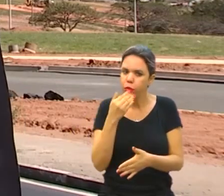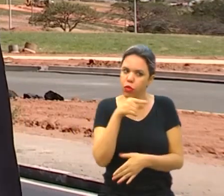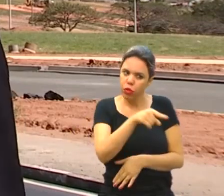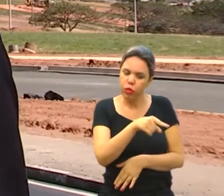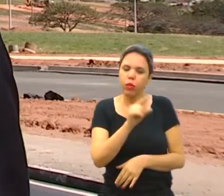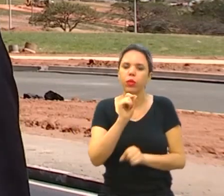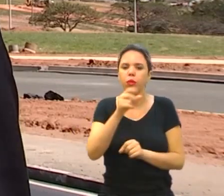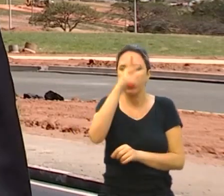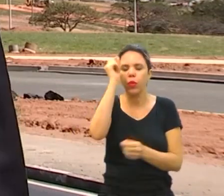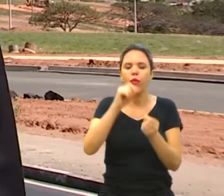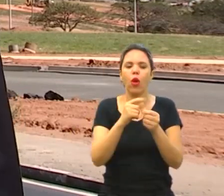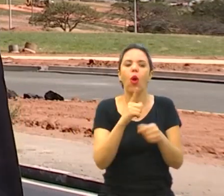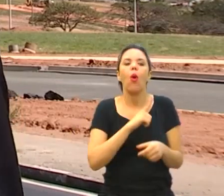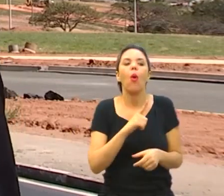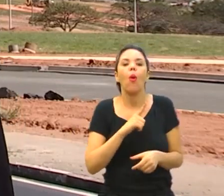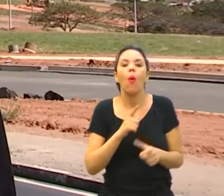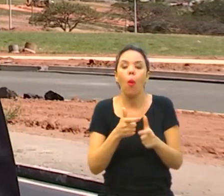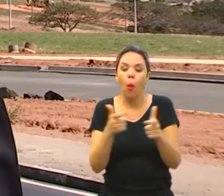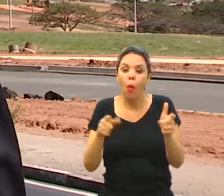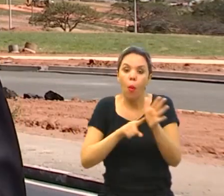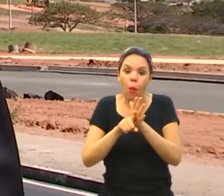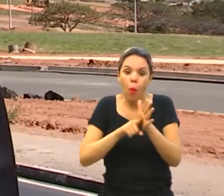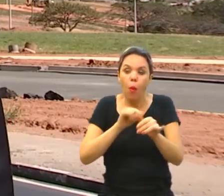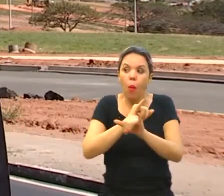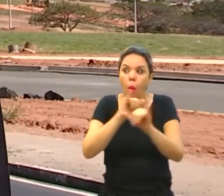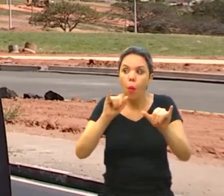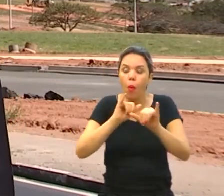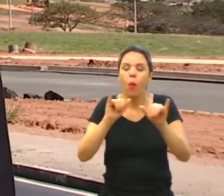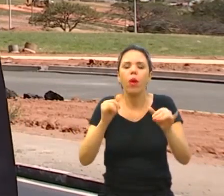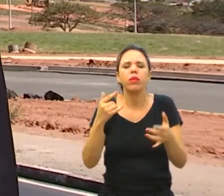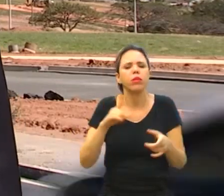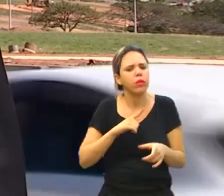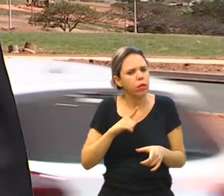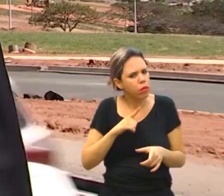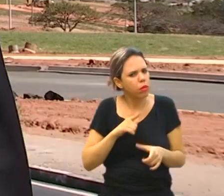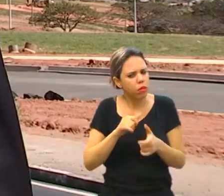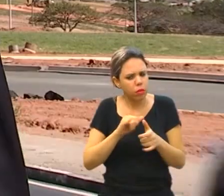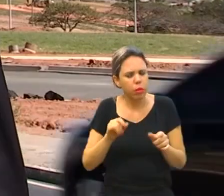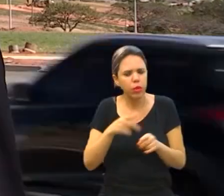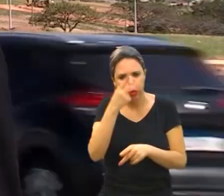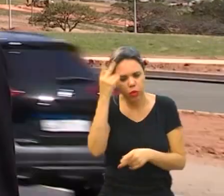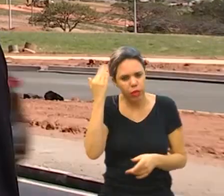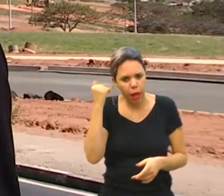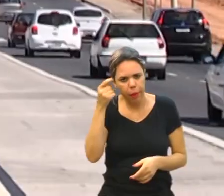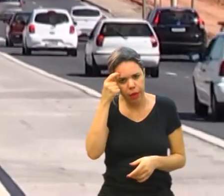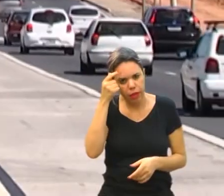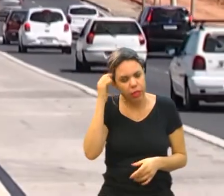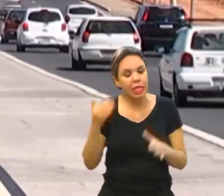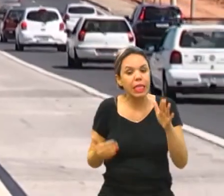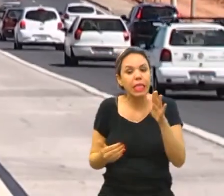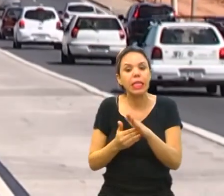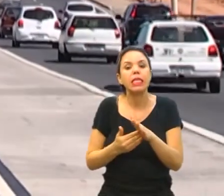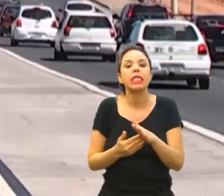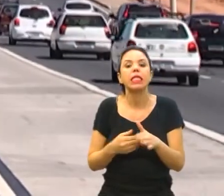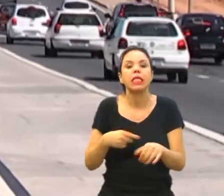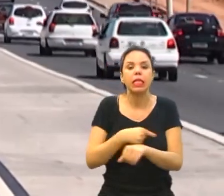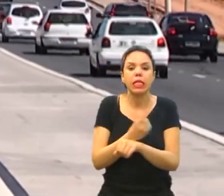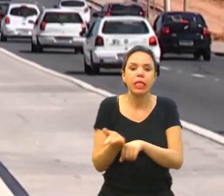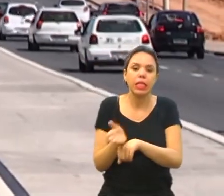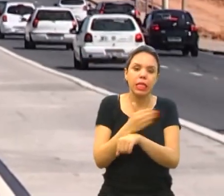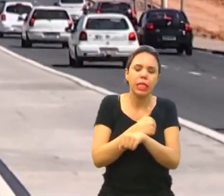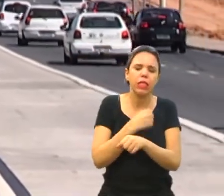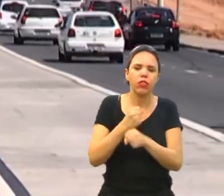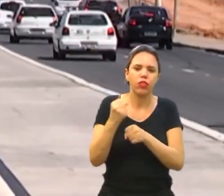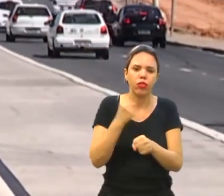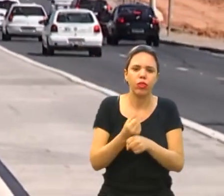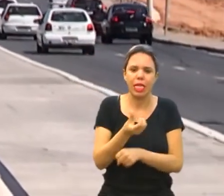requerimento solicitando para ver se houve o amplo estudo e se também houve a ampla divulgação. O limite máximo de